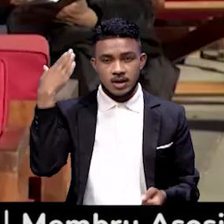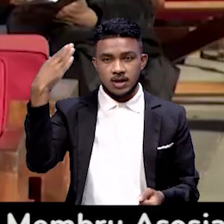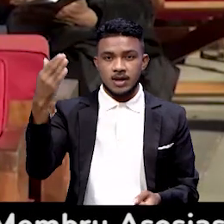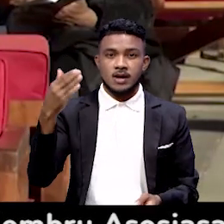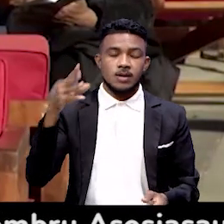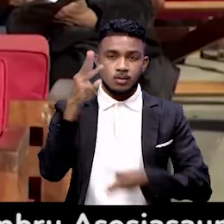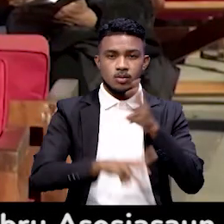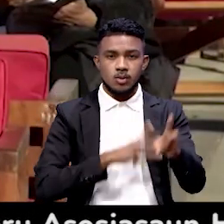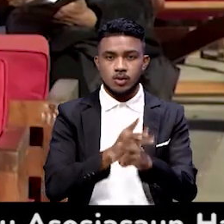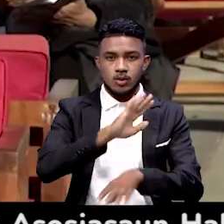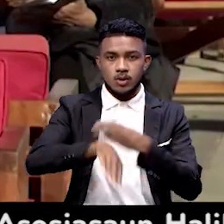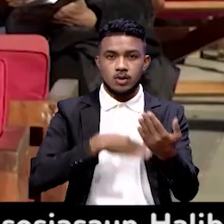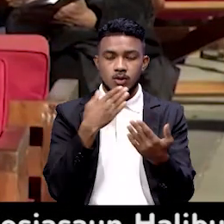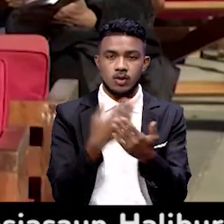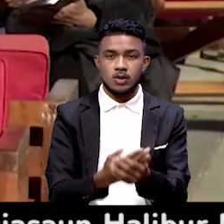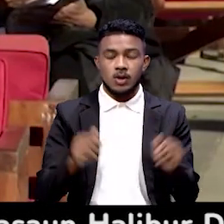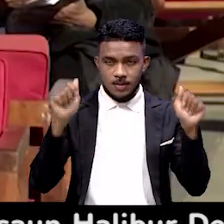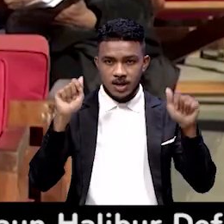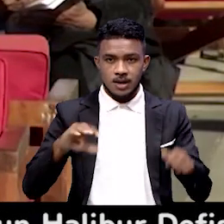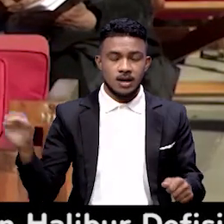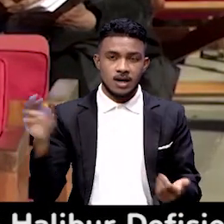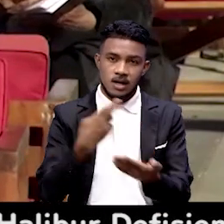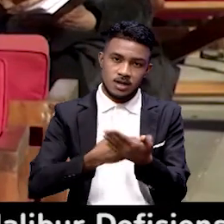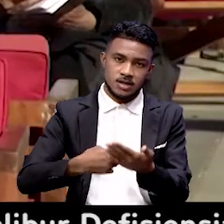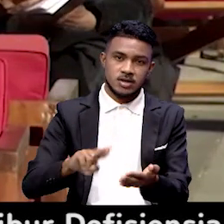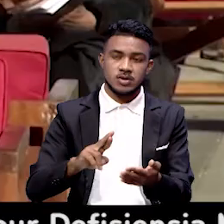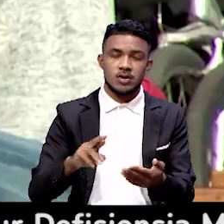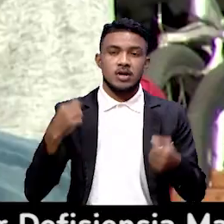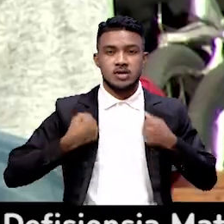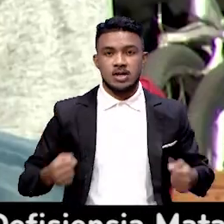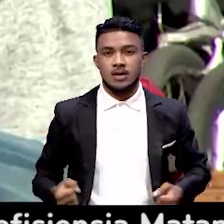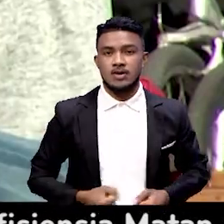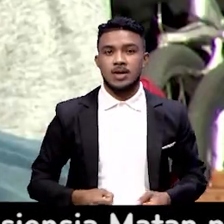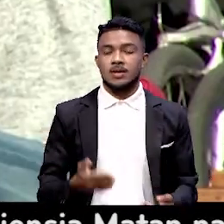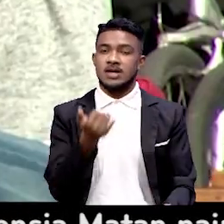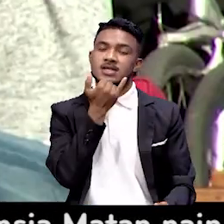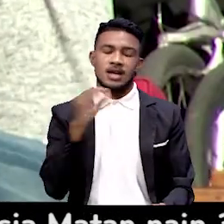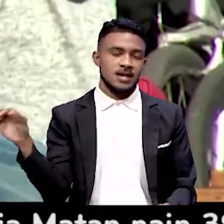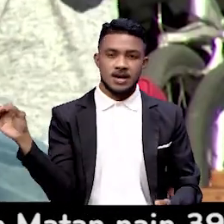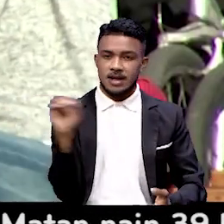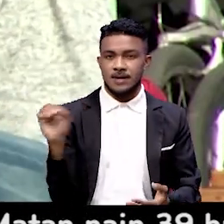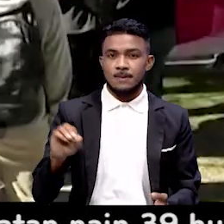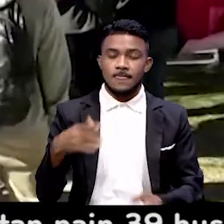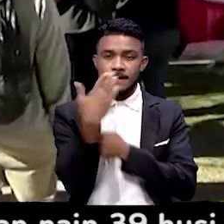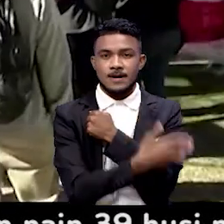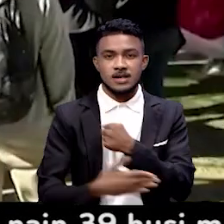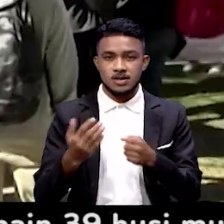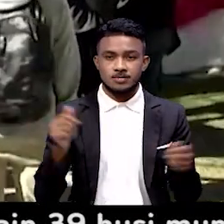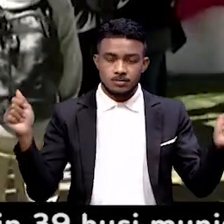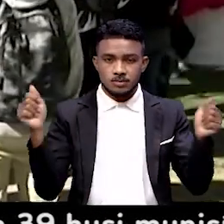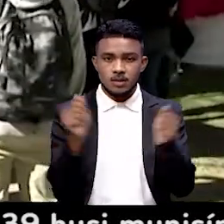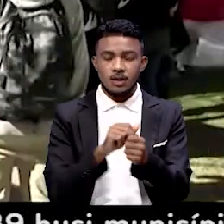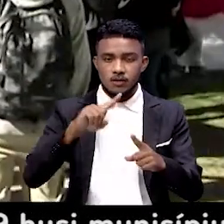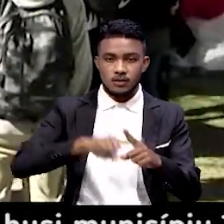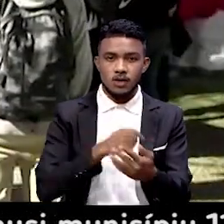mundial, considera sucesso ona, tambala resiste sistema saúde nebe falha, desde nação resiste pico epidêmico e a fulan